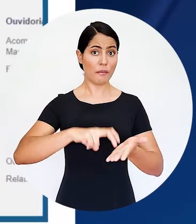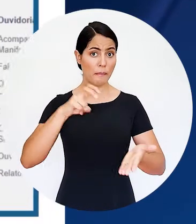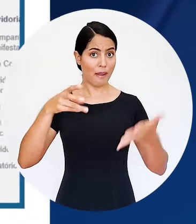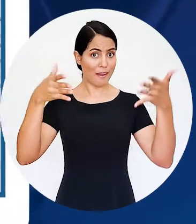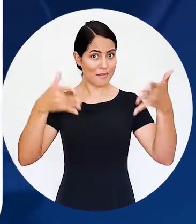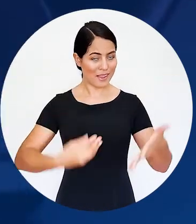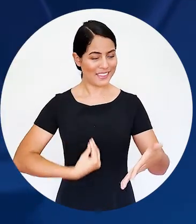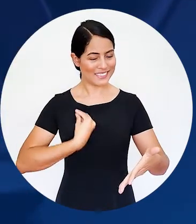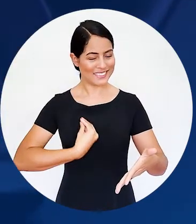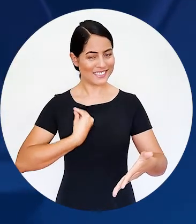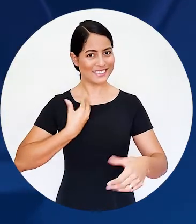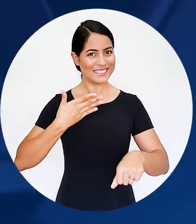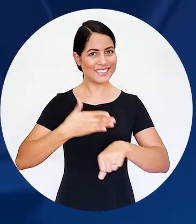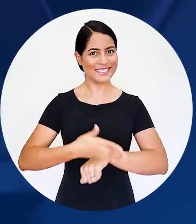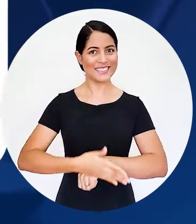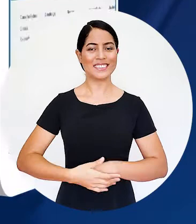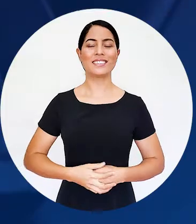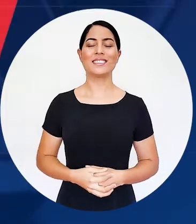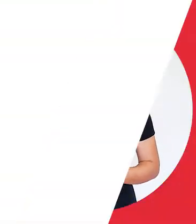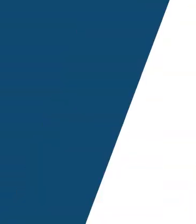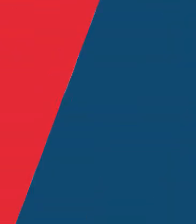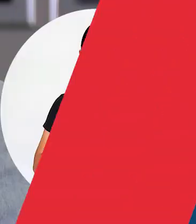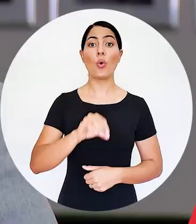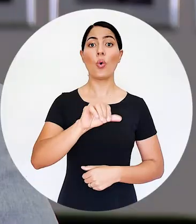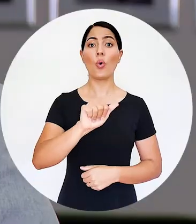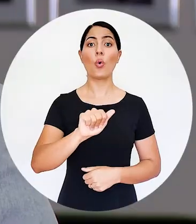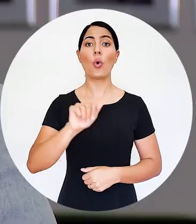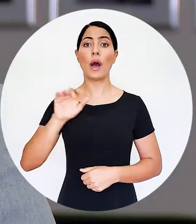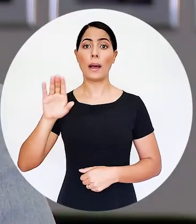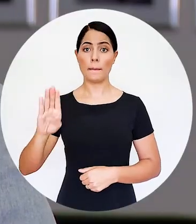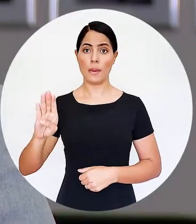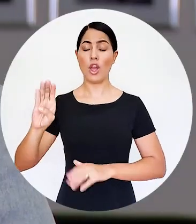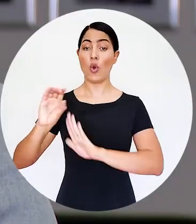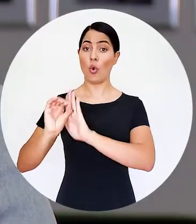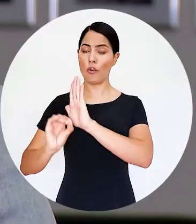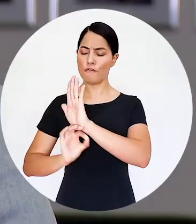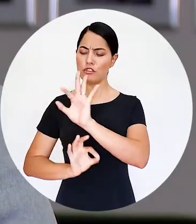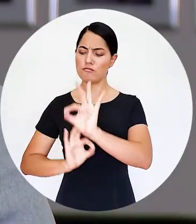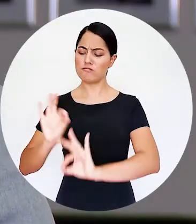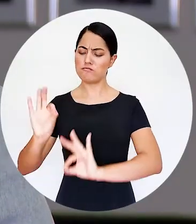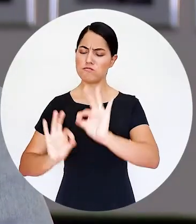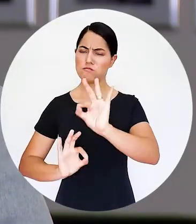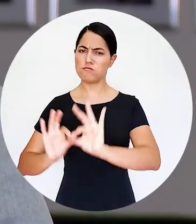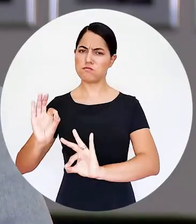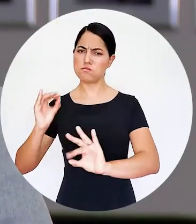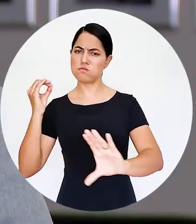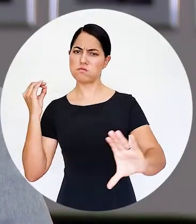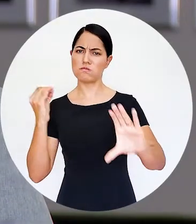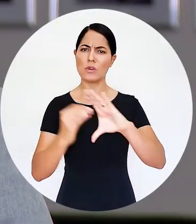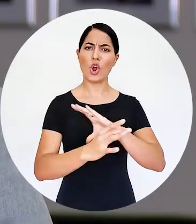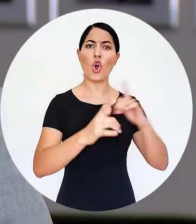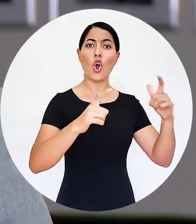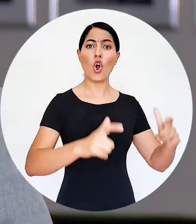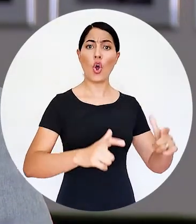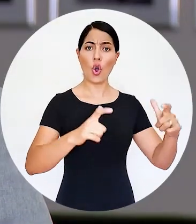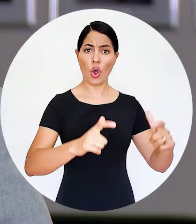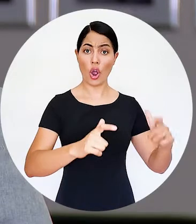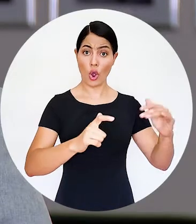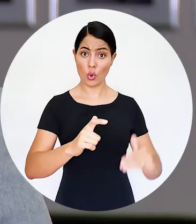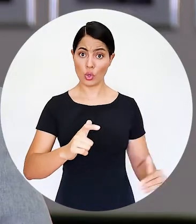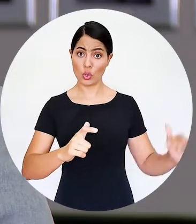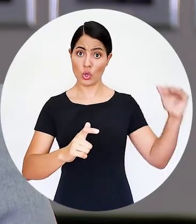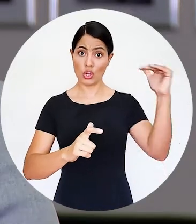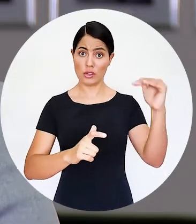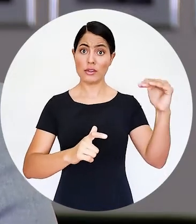partir das 9 horas da manhã participe ao abrir Nacional enviou um ofício à autoridade Nacional de